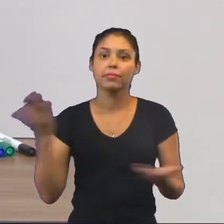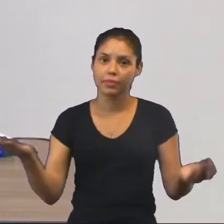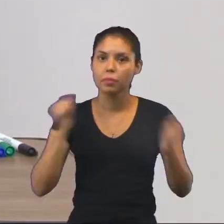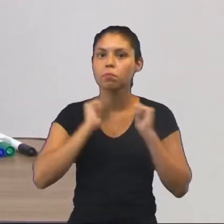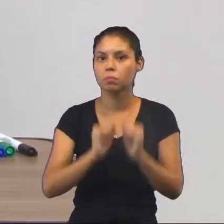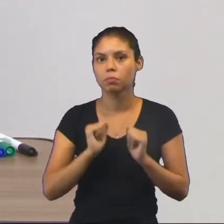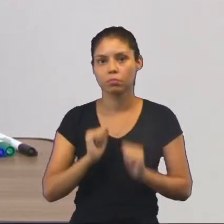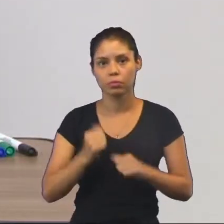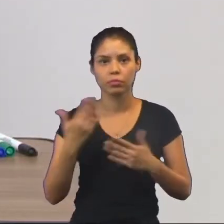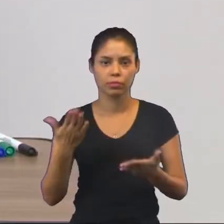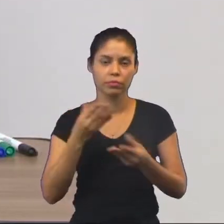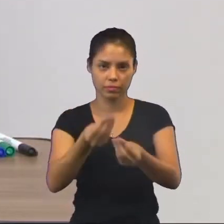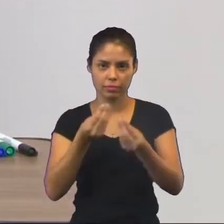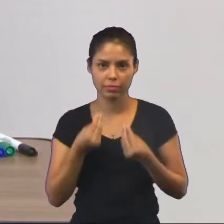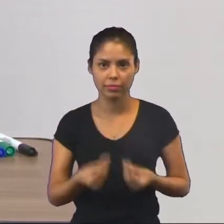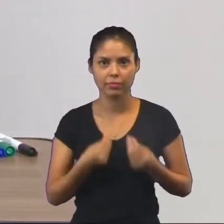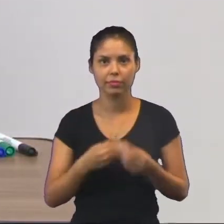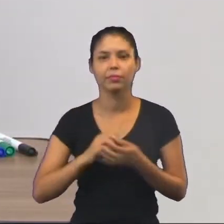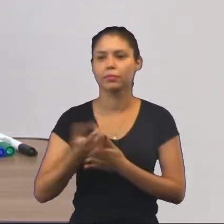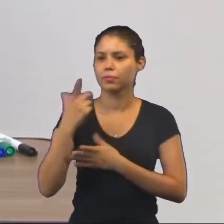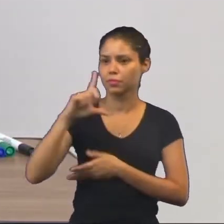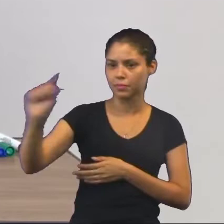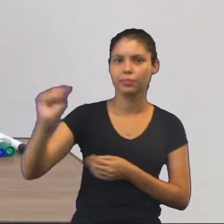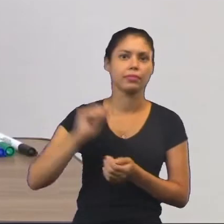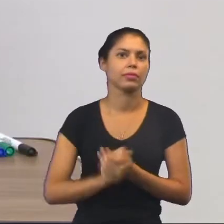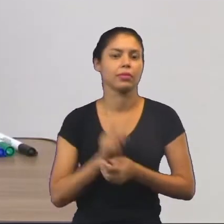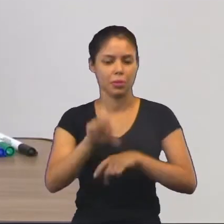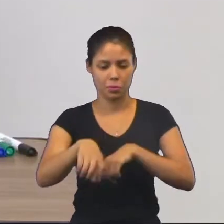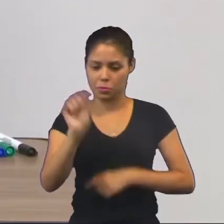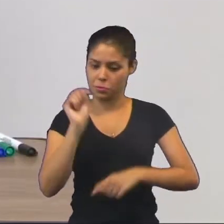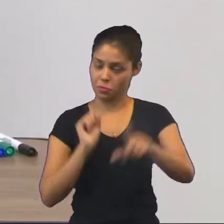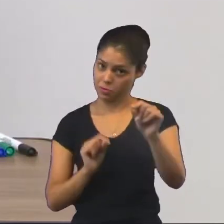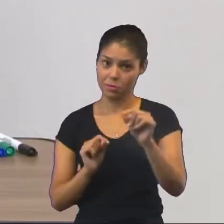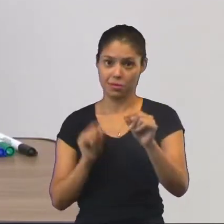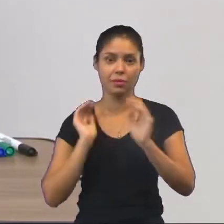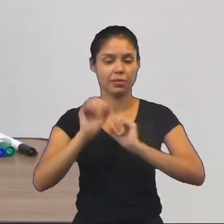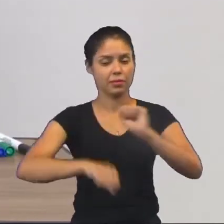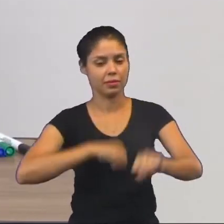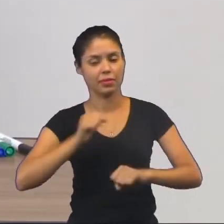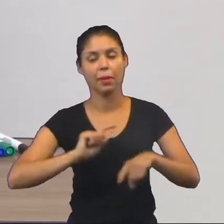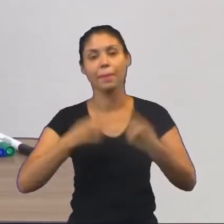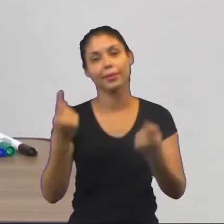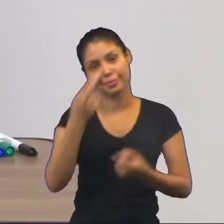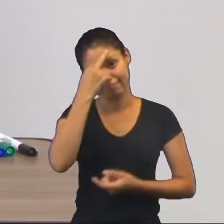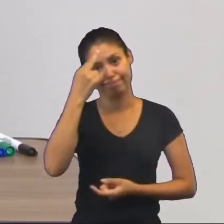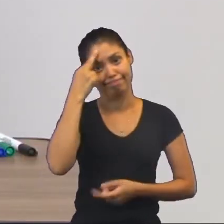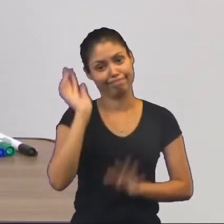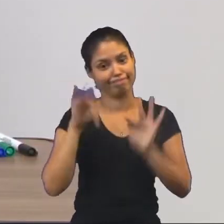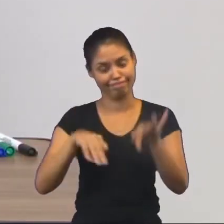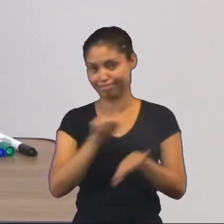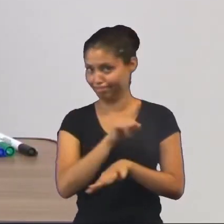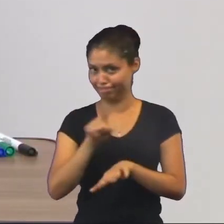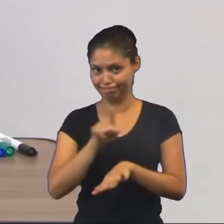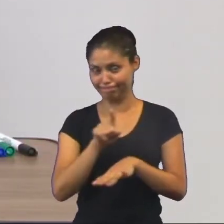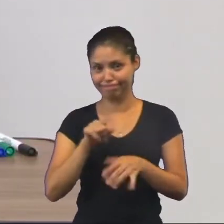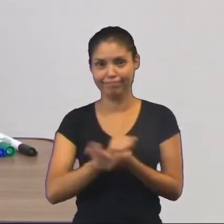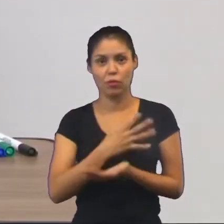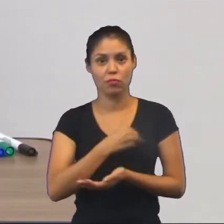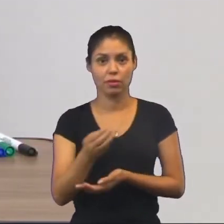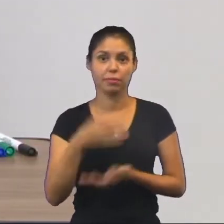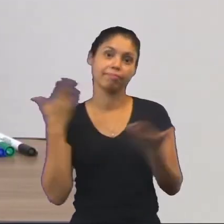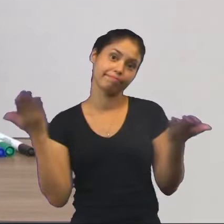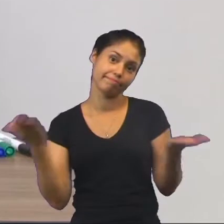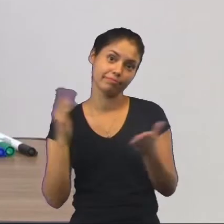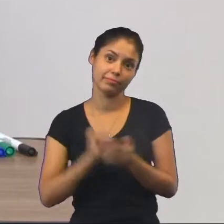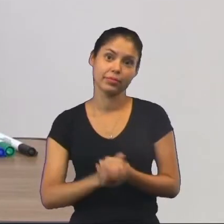então pode me dar, vamos às compras, vamos escolher o modelo da minha bicicleta. Mas a história não finaliza assim. O filho pega e